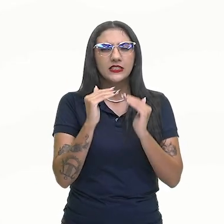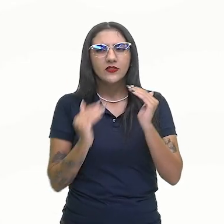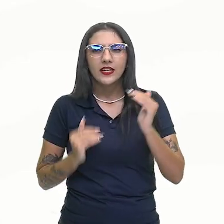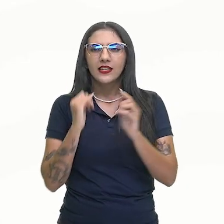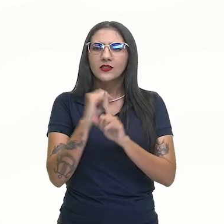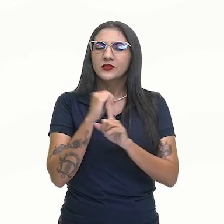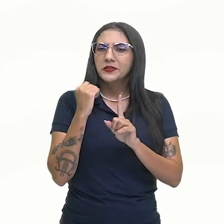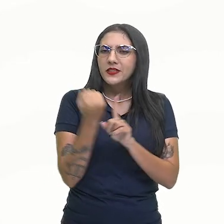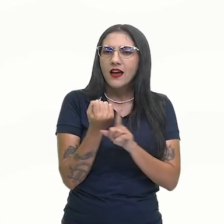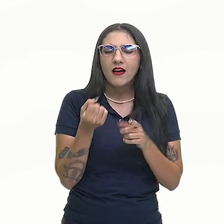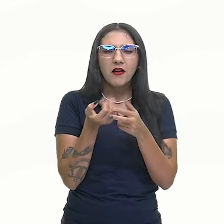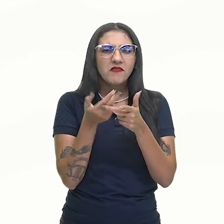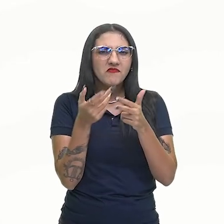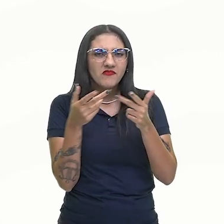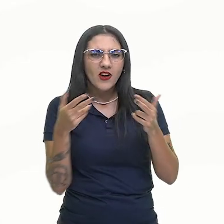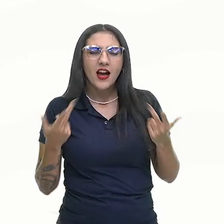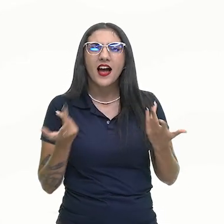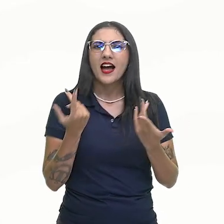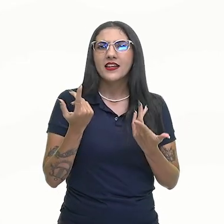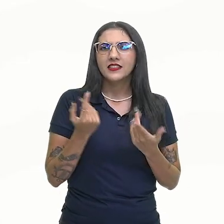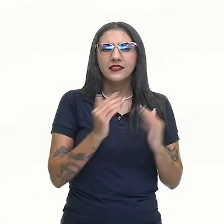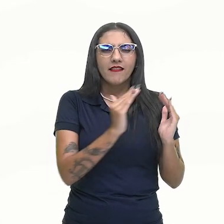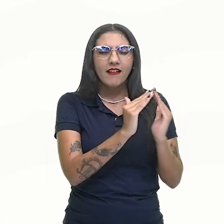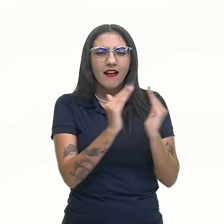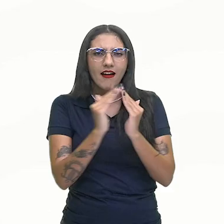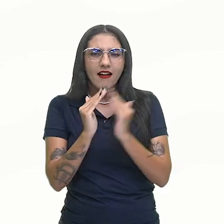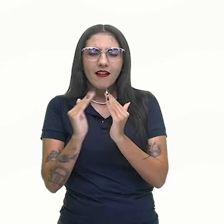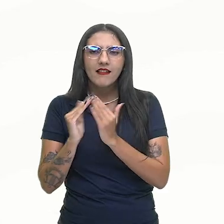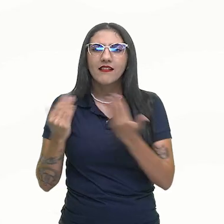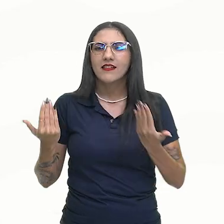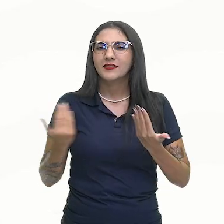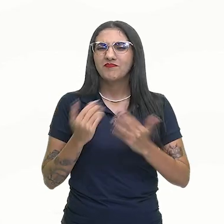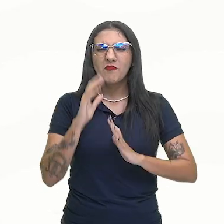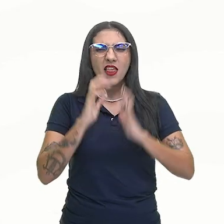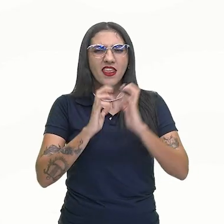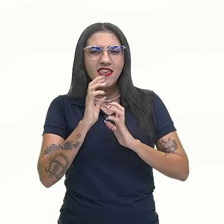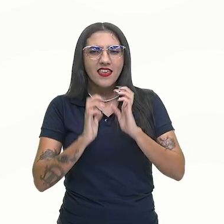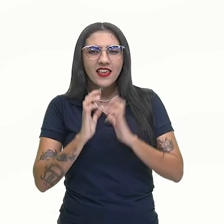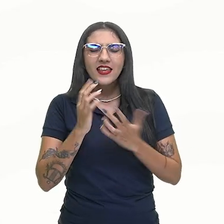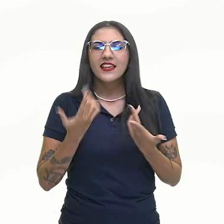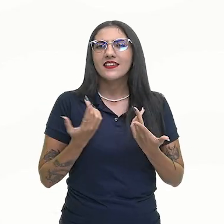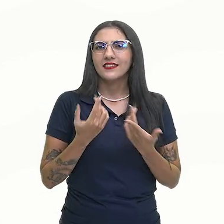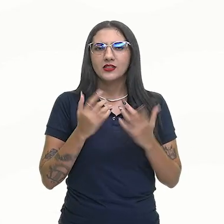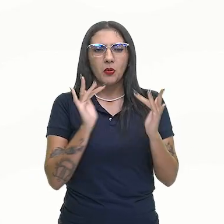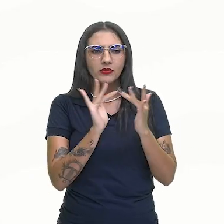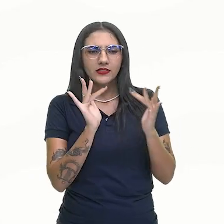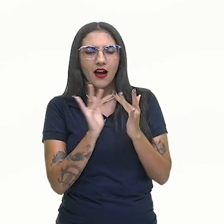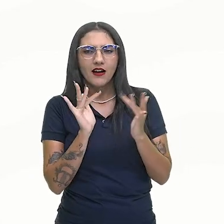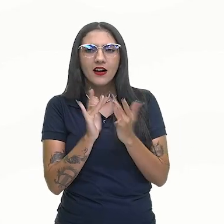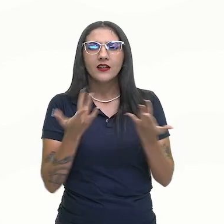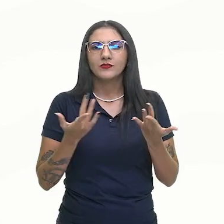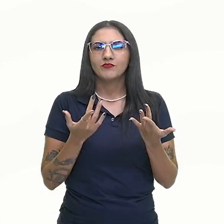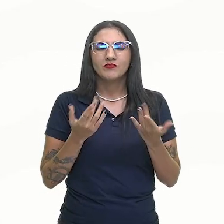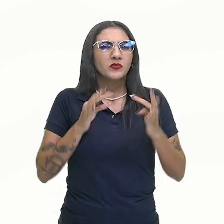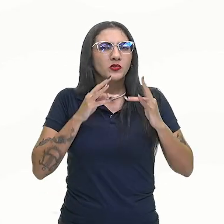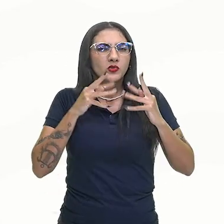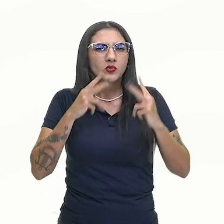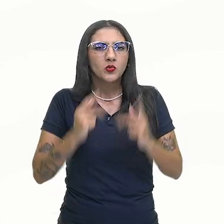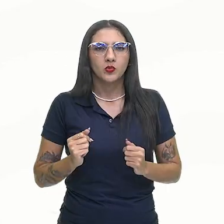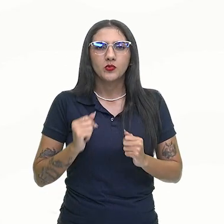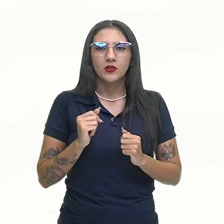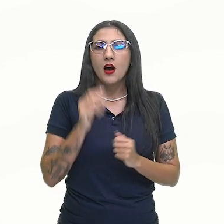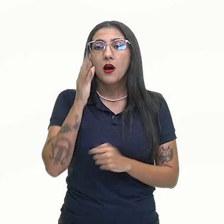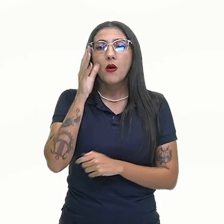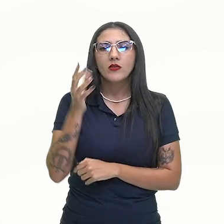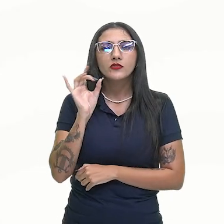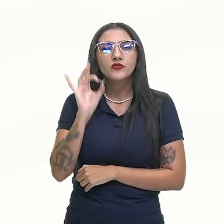as desigualdades, as casas, as brigas, os reencontros, tudo acontece